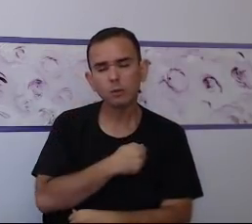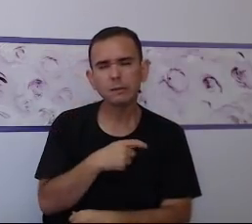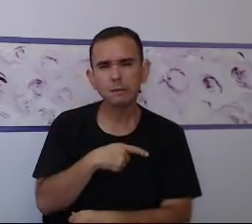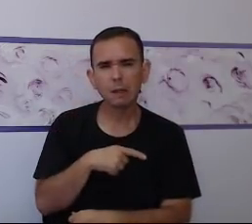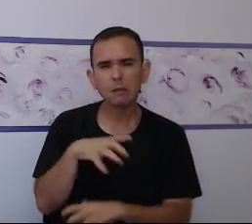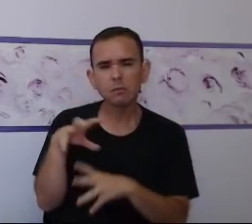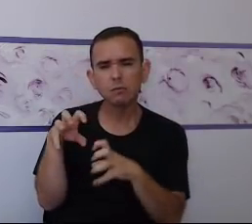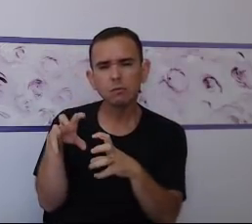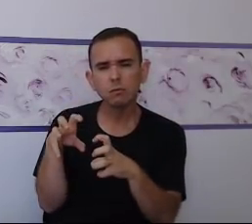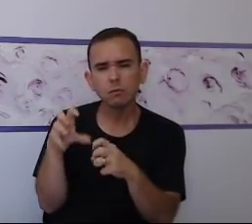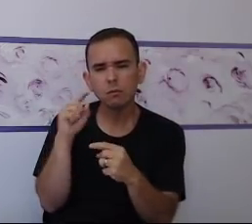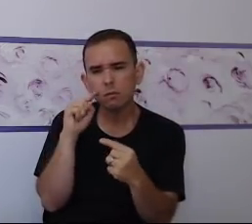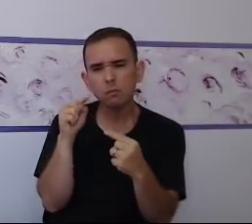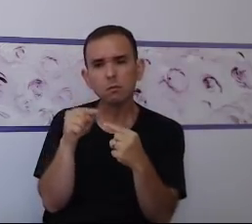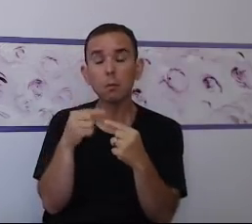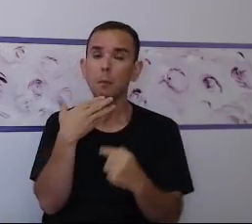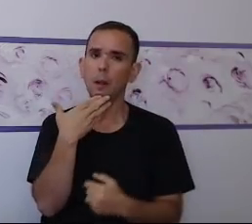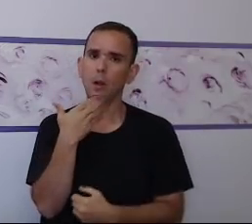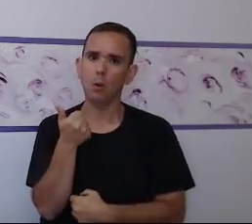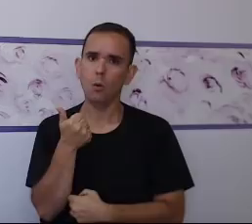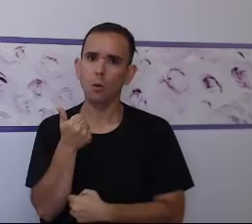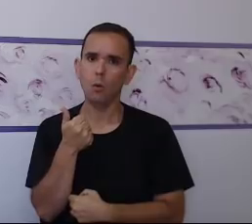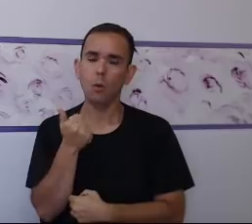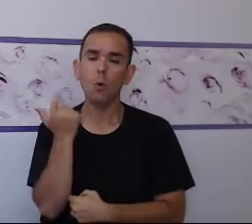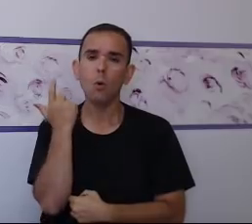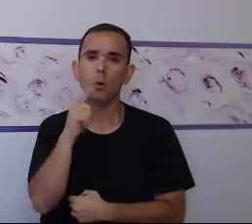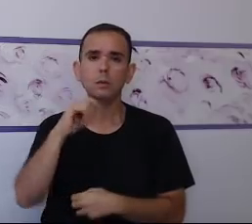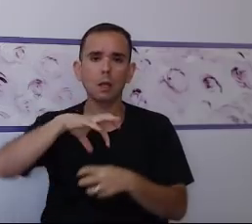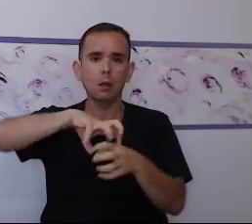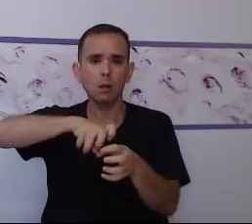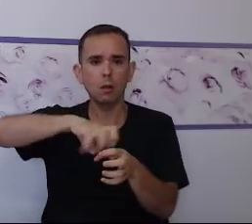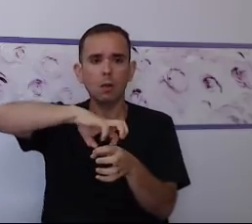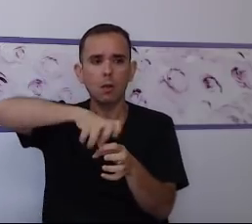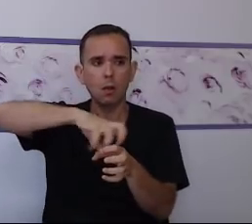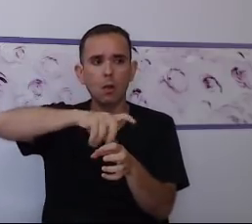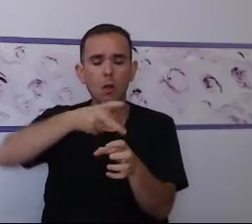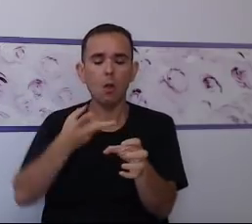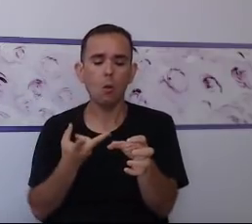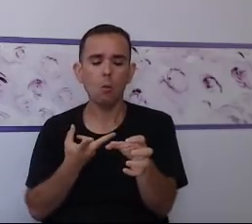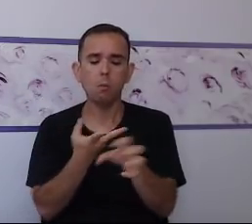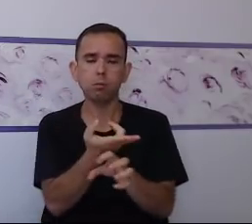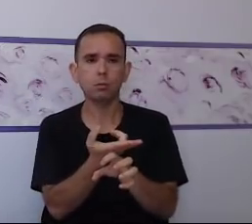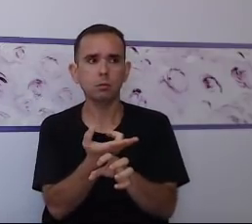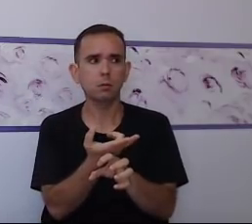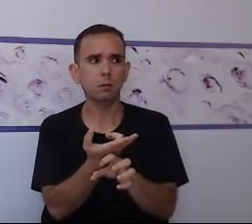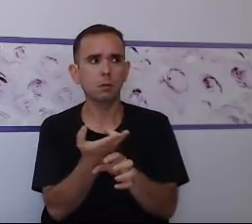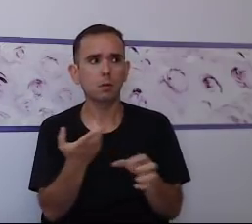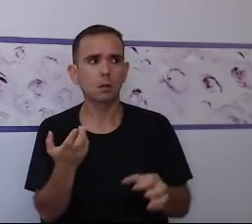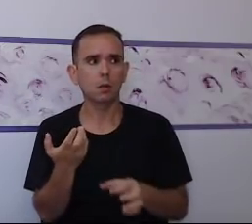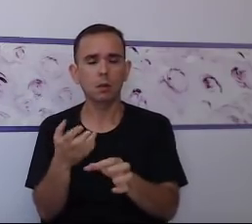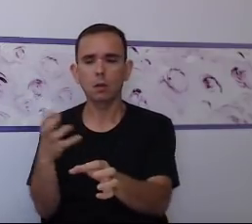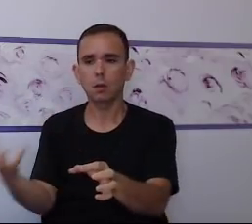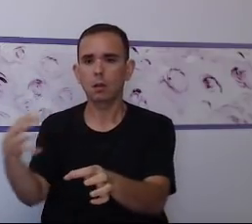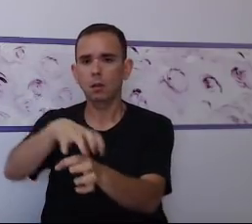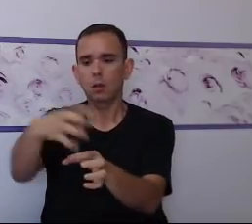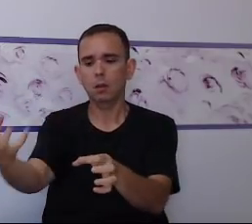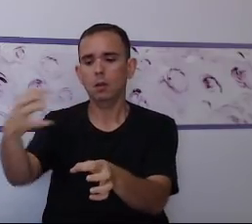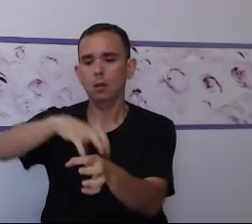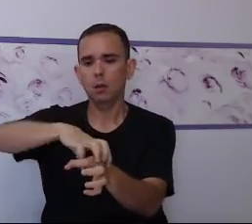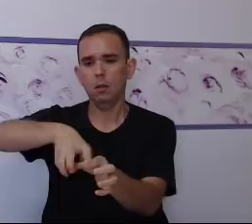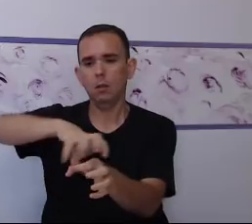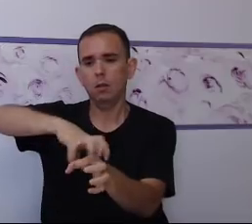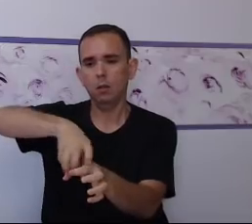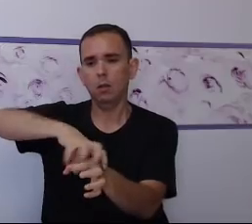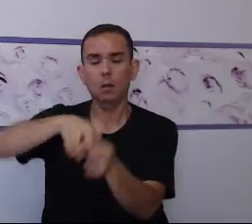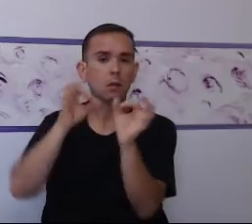coordenação motora fina um pouco melhor, que ele consegue rosquear, eu corto o bico da garrafa, coloco lá, estimulo a coordenação motora dele para